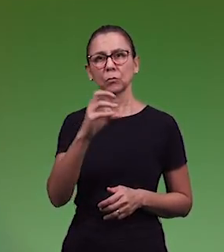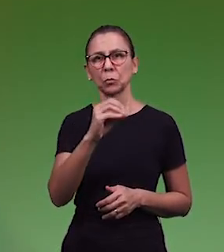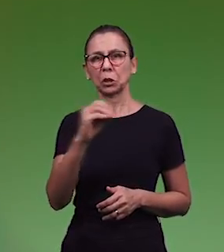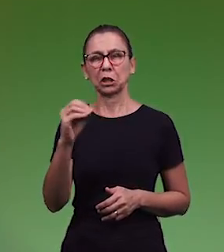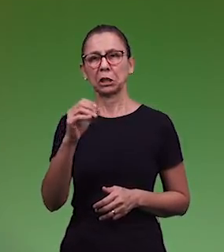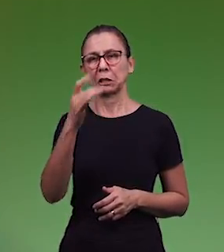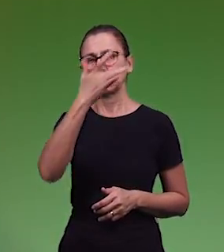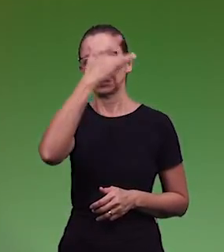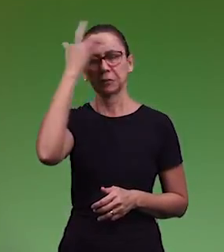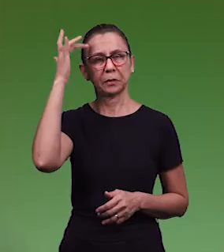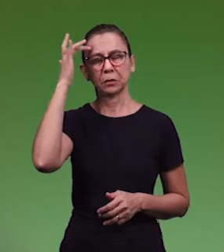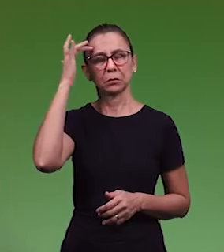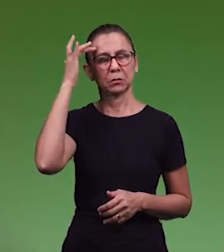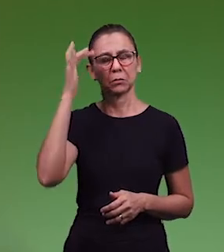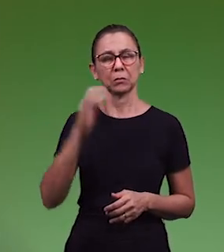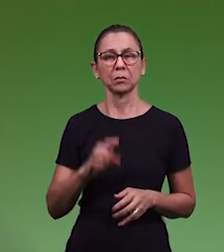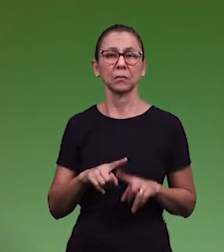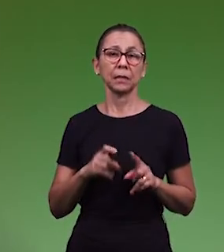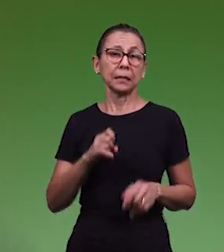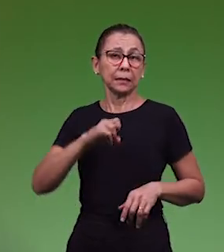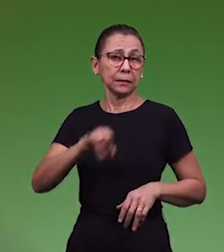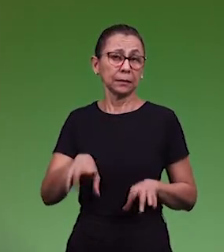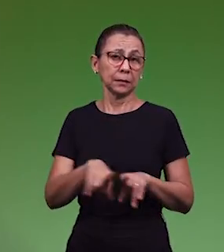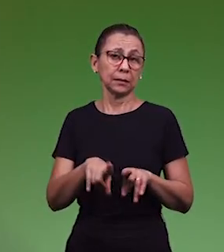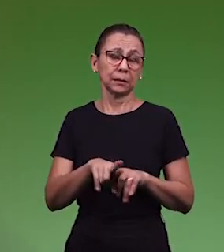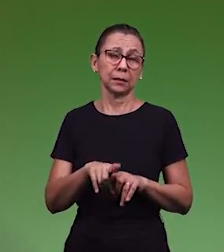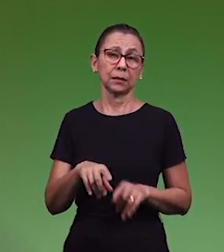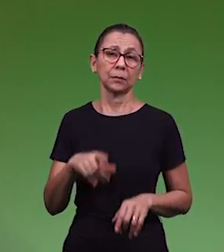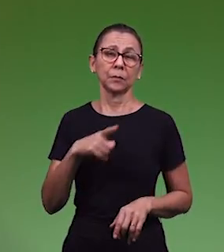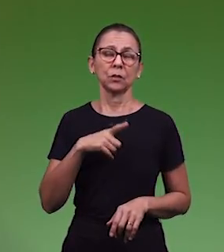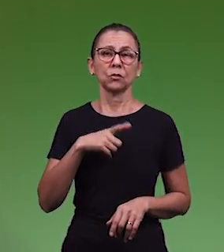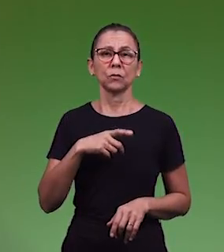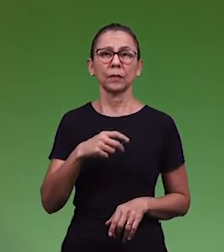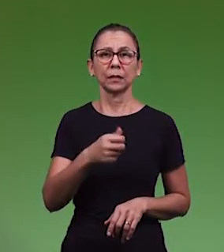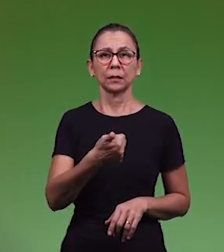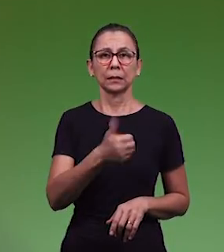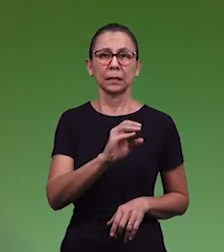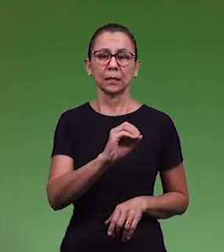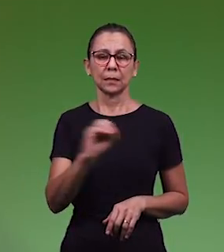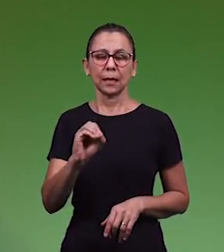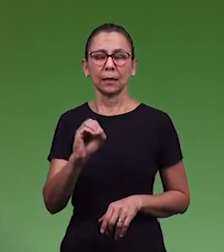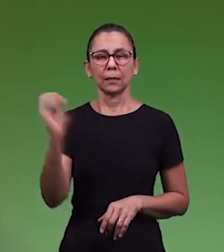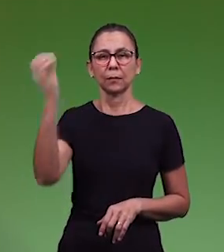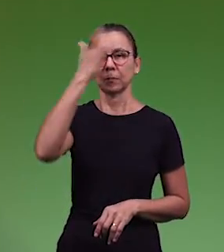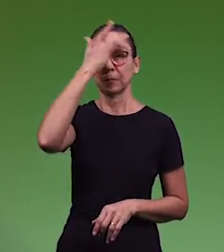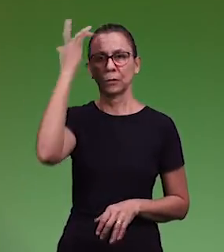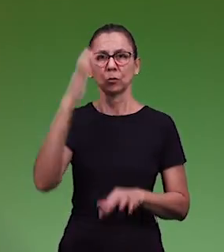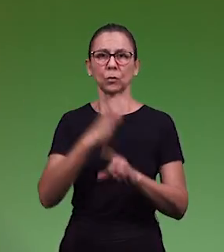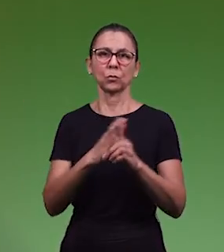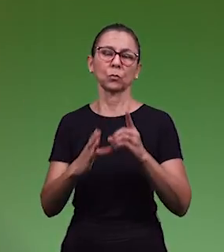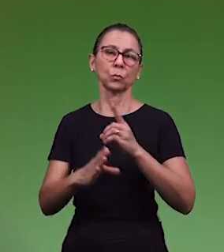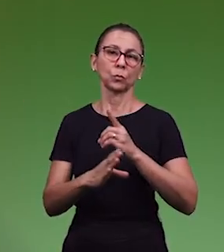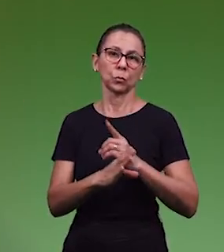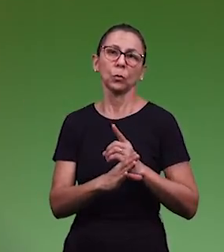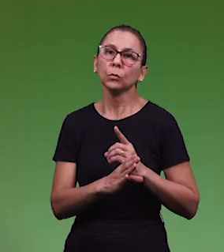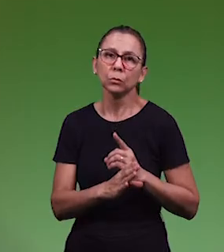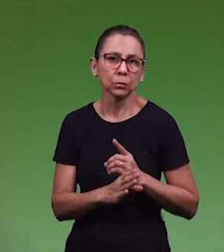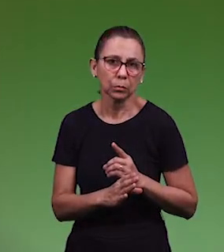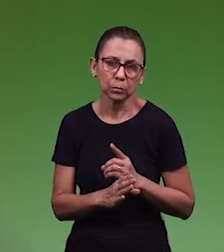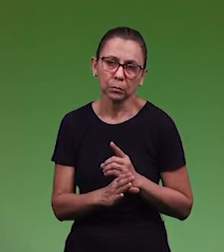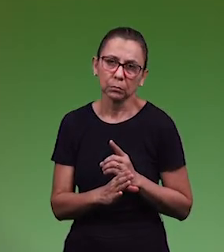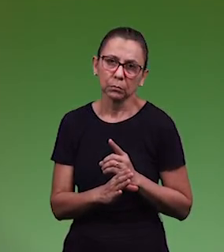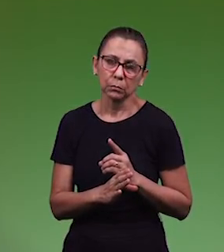100, o pastor que não vive da igreja, ele toma o seu tempo livre para